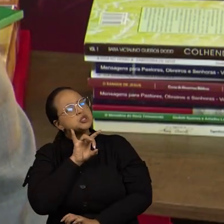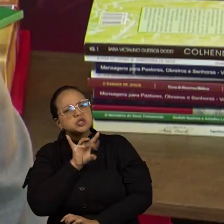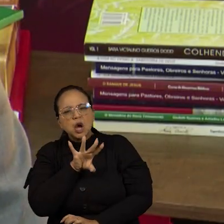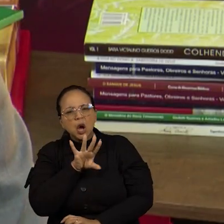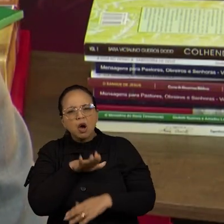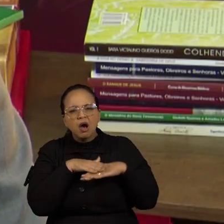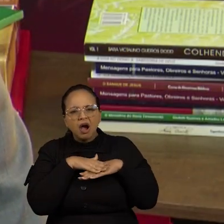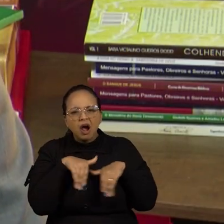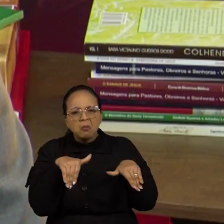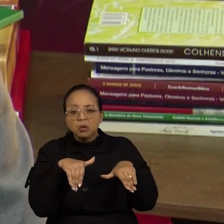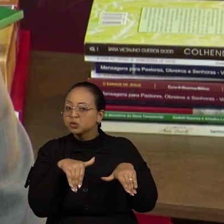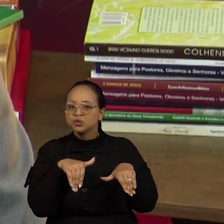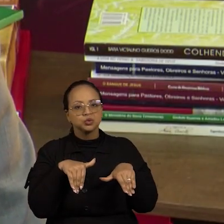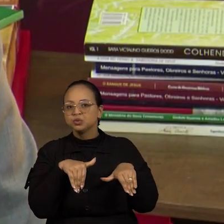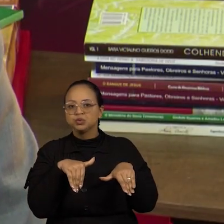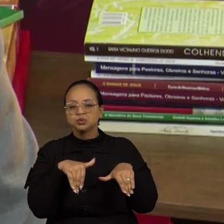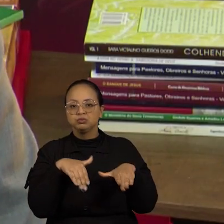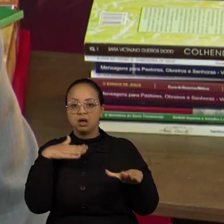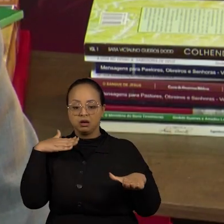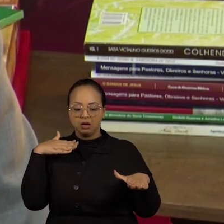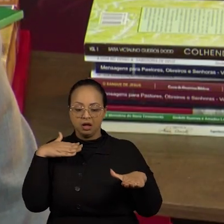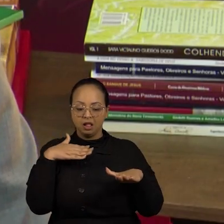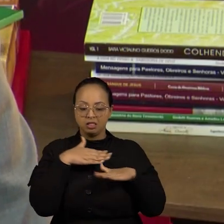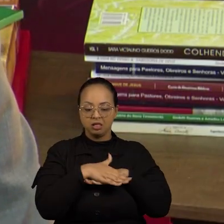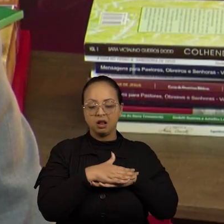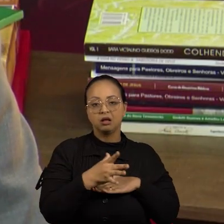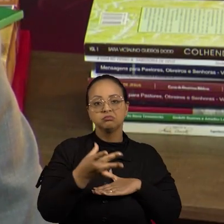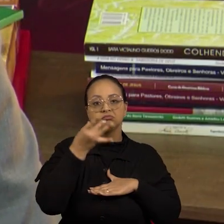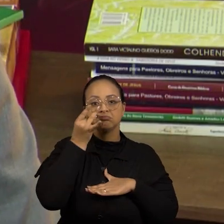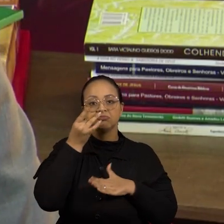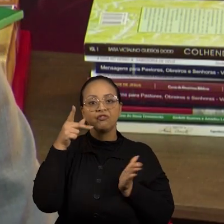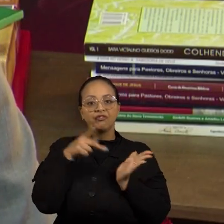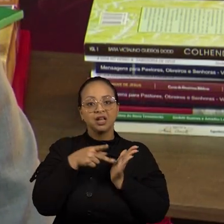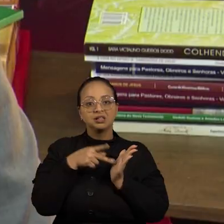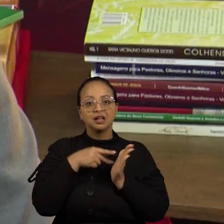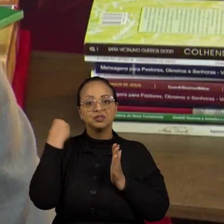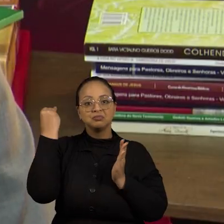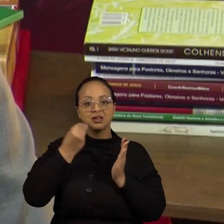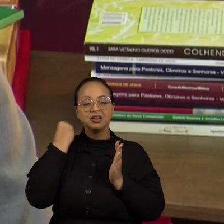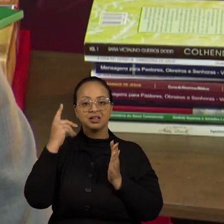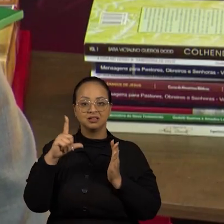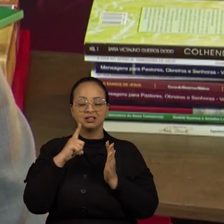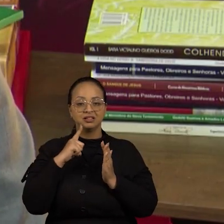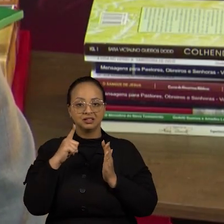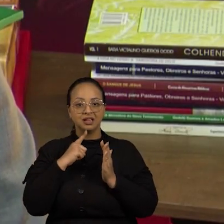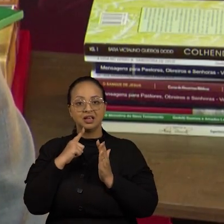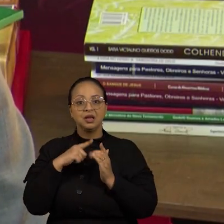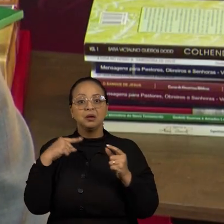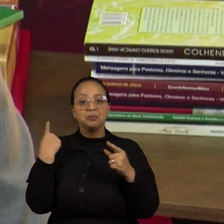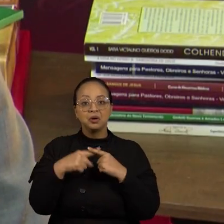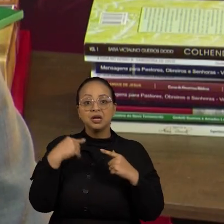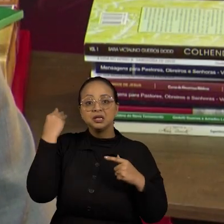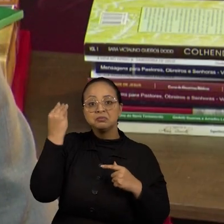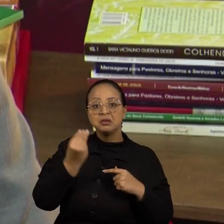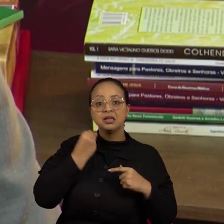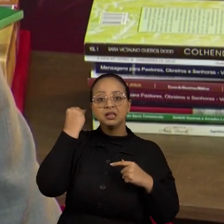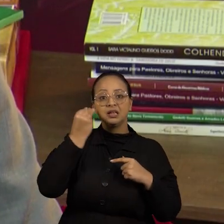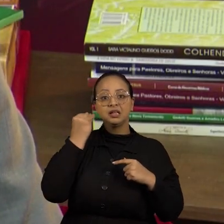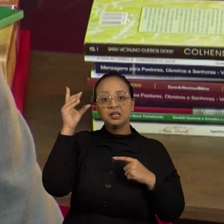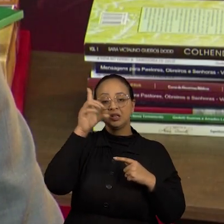experiência com o Deus da casa. Deus da casa. Então Abraão ali em Betel, ele estava tendo essa experiência,